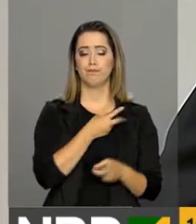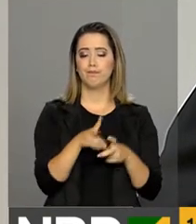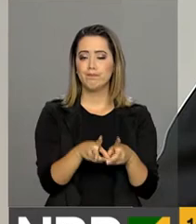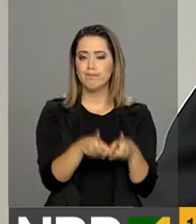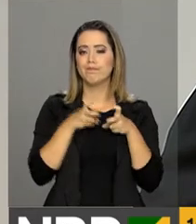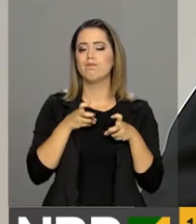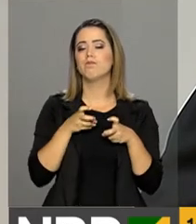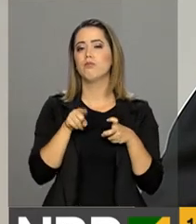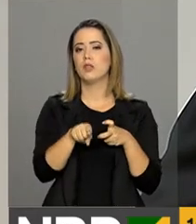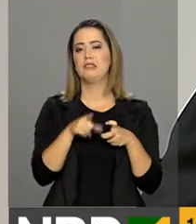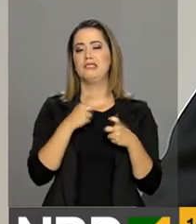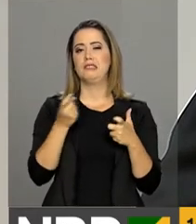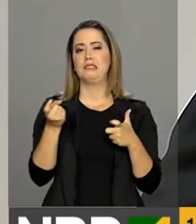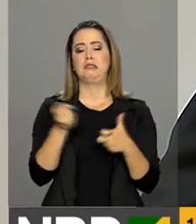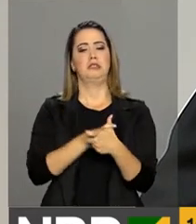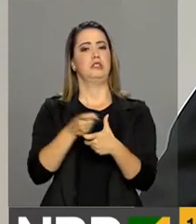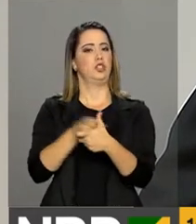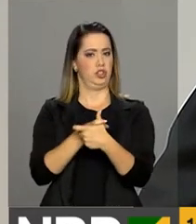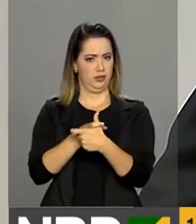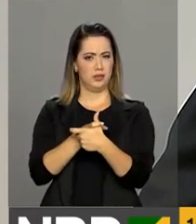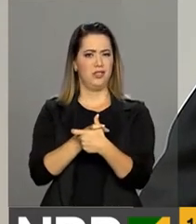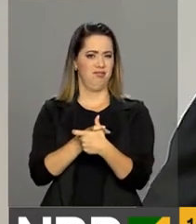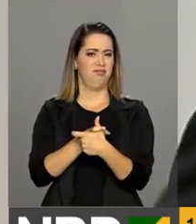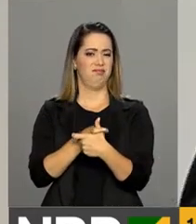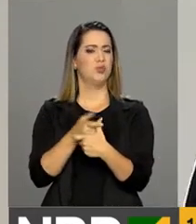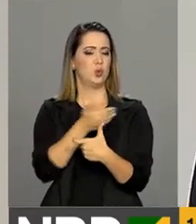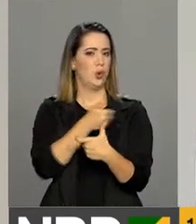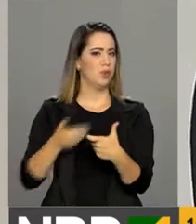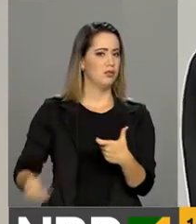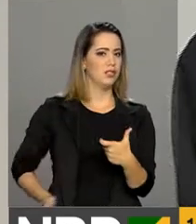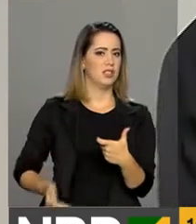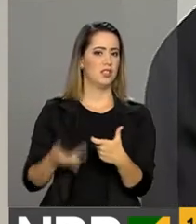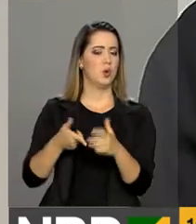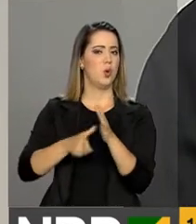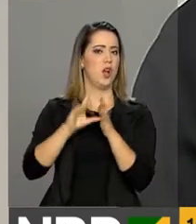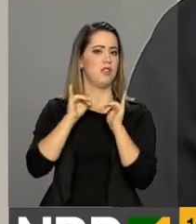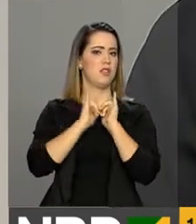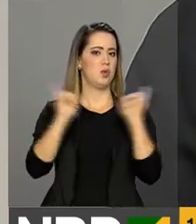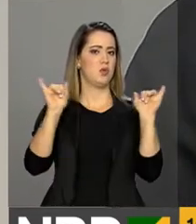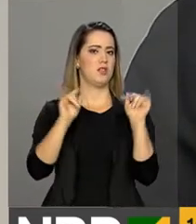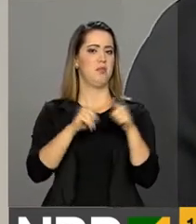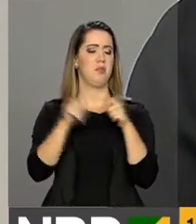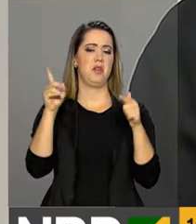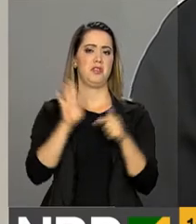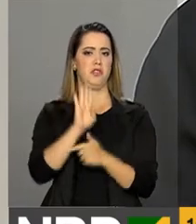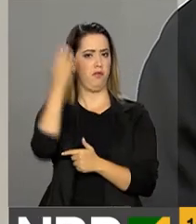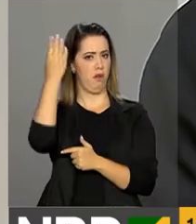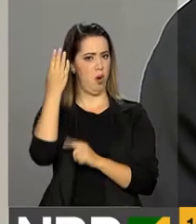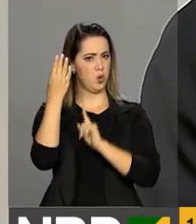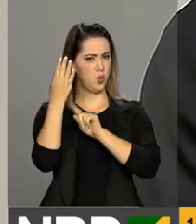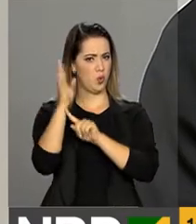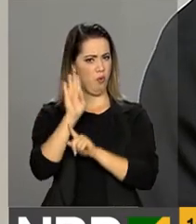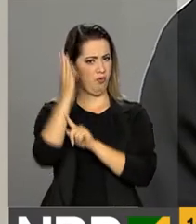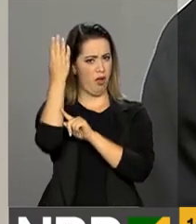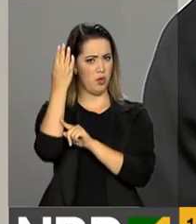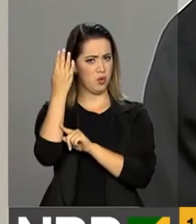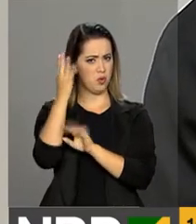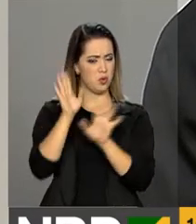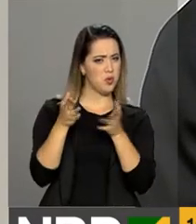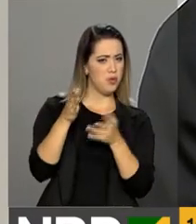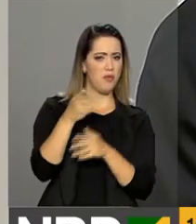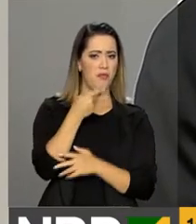um déficit público que houvera sido anunciado mas não era real o défice anunciado foi de